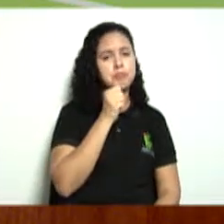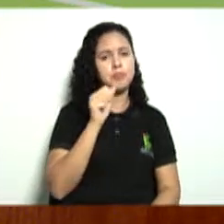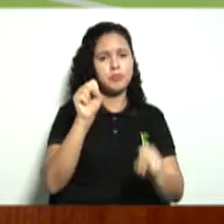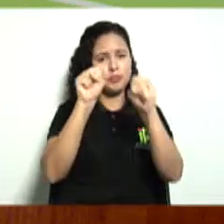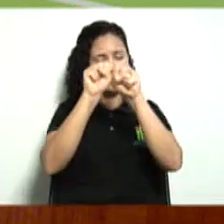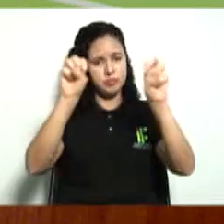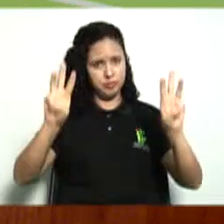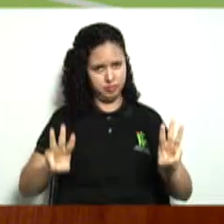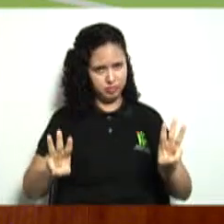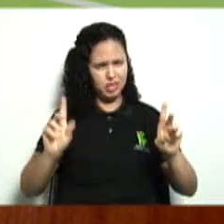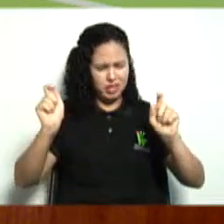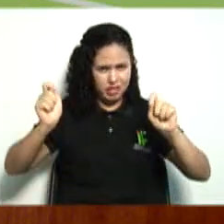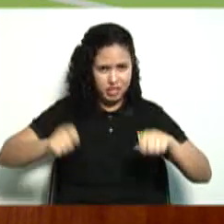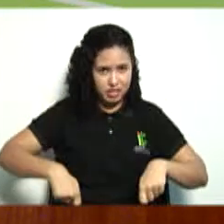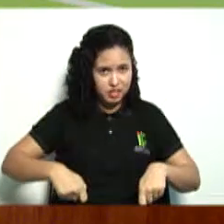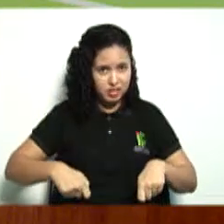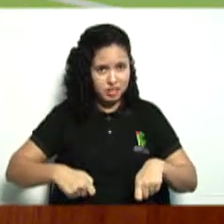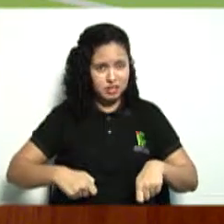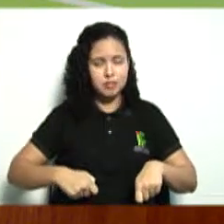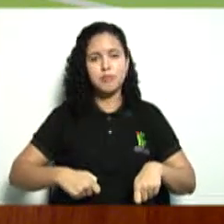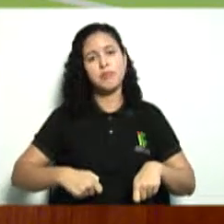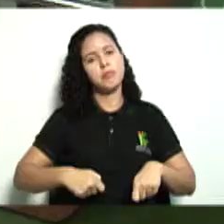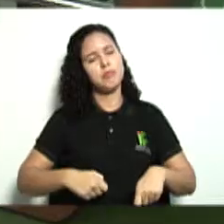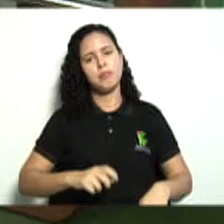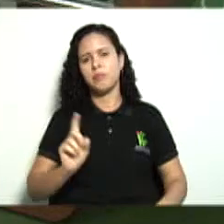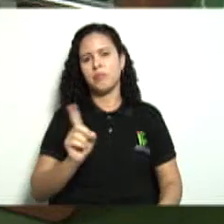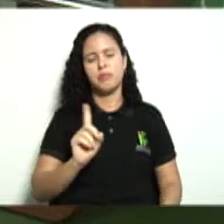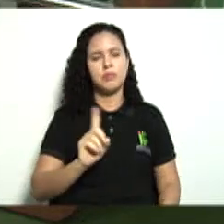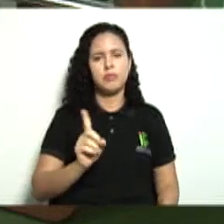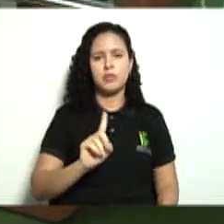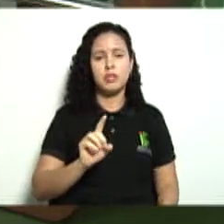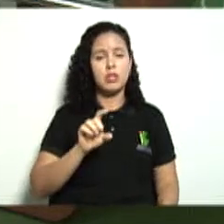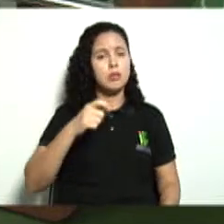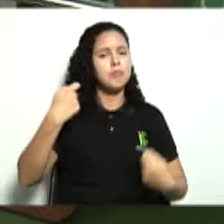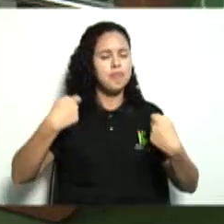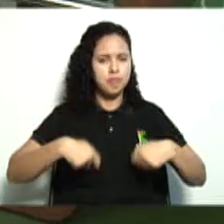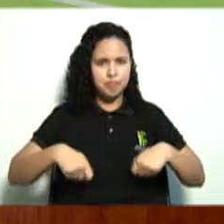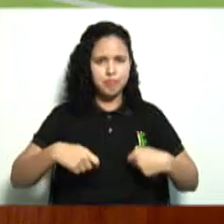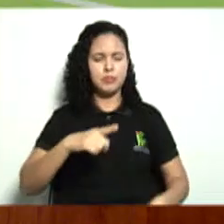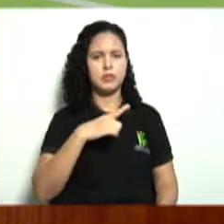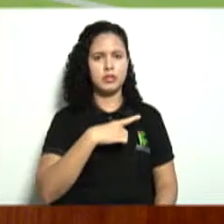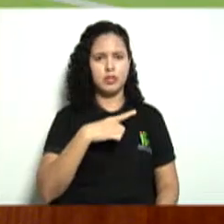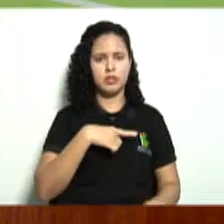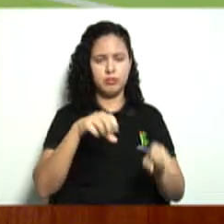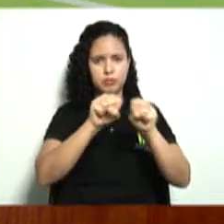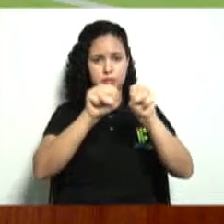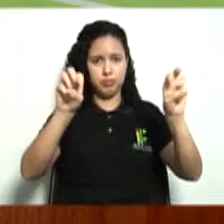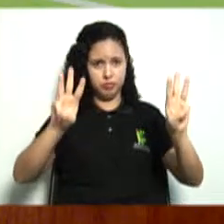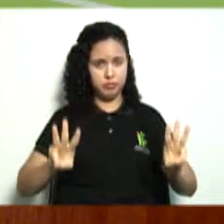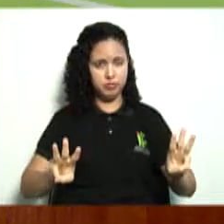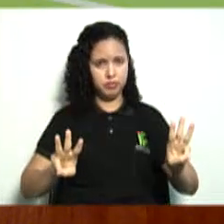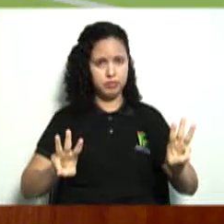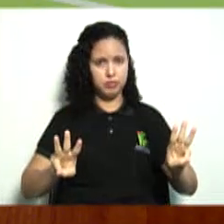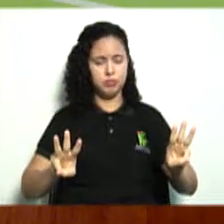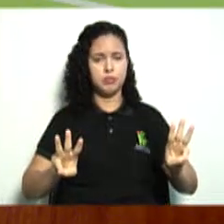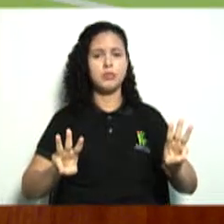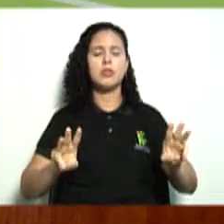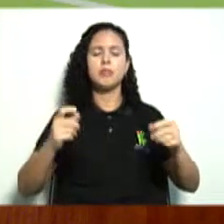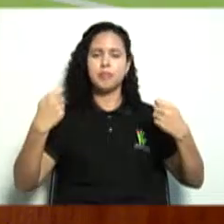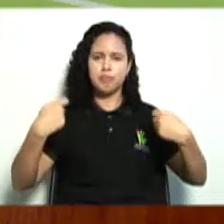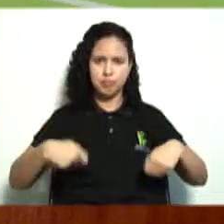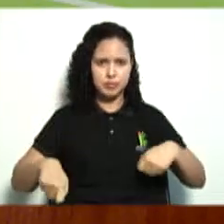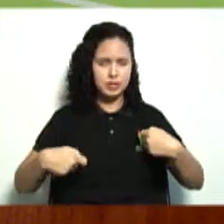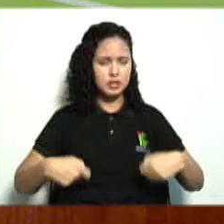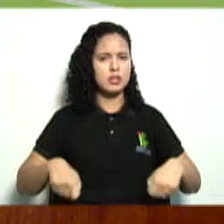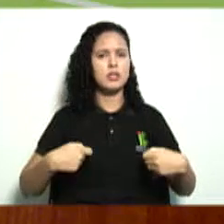pensou? Será que a gente consegue? Não, né? Se não tiver o software, por mais que tenha lá a parte física do computador, sem o software você